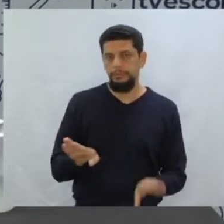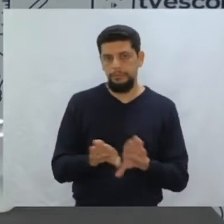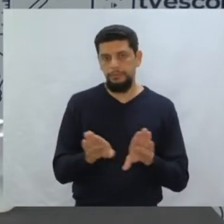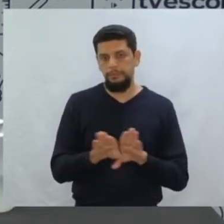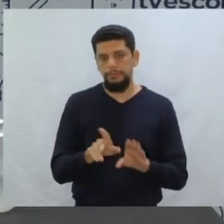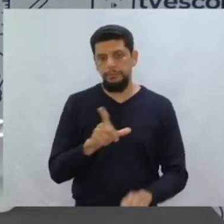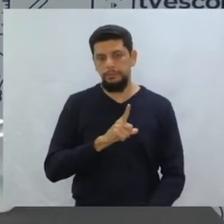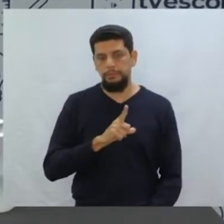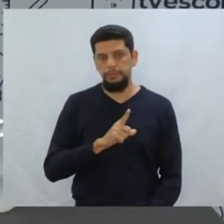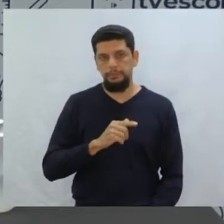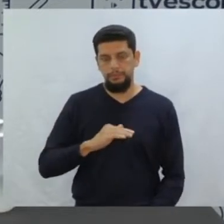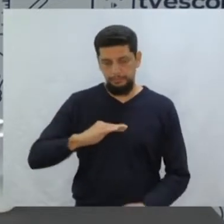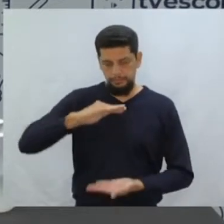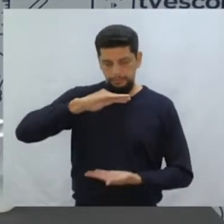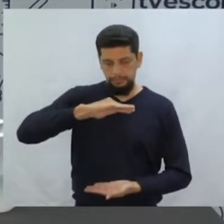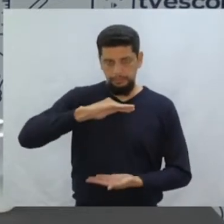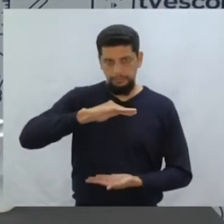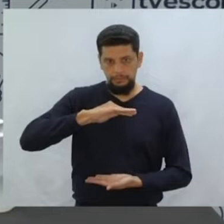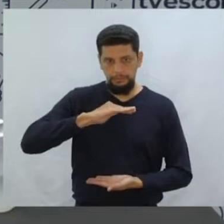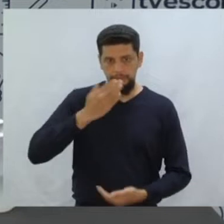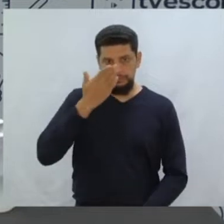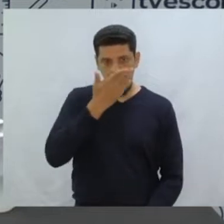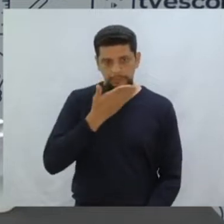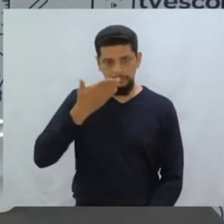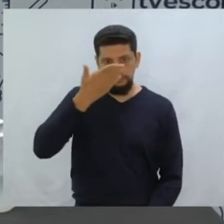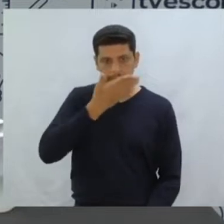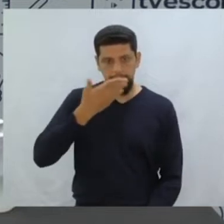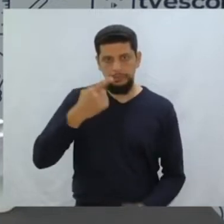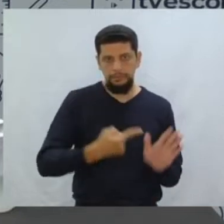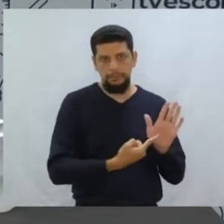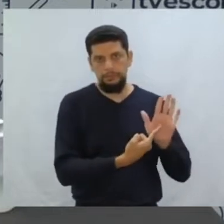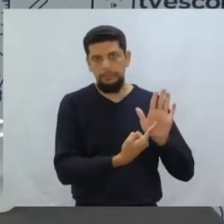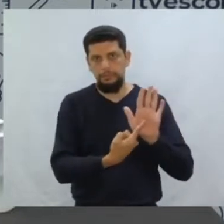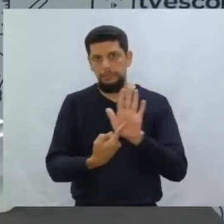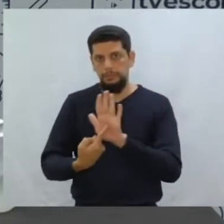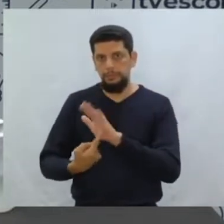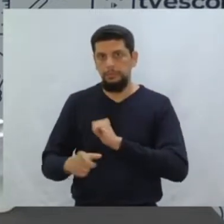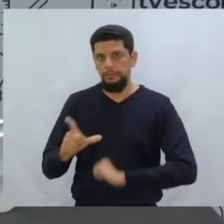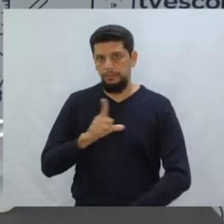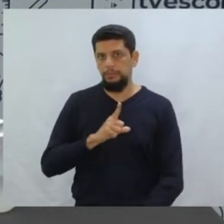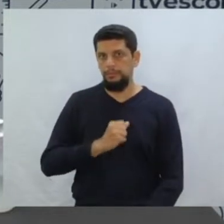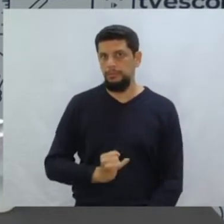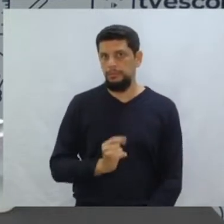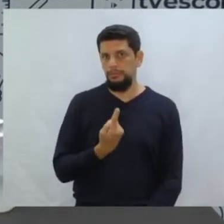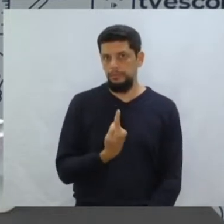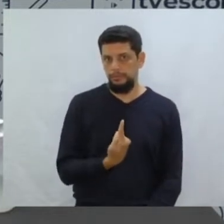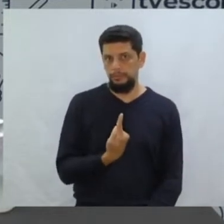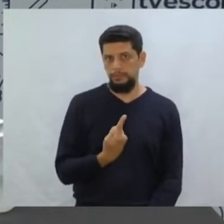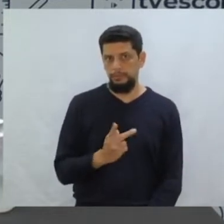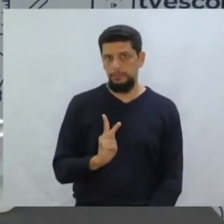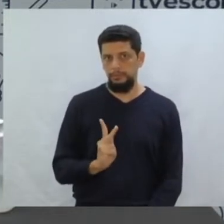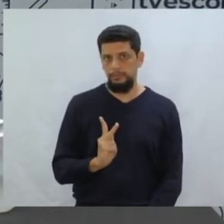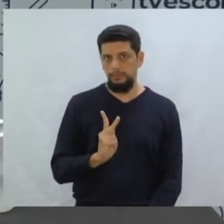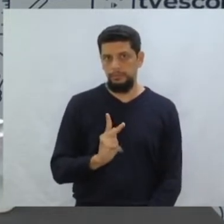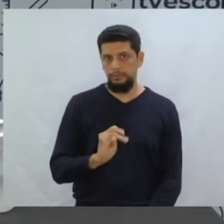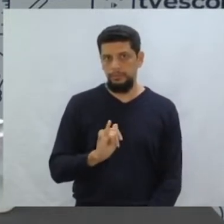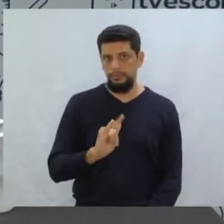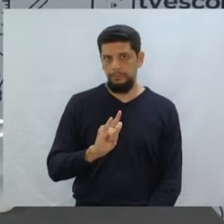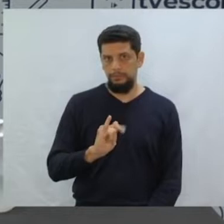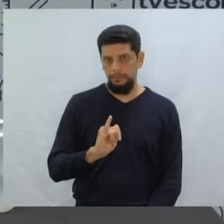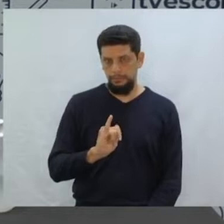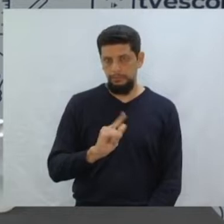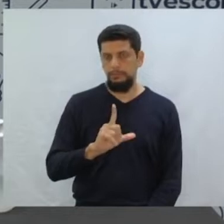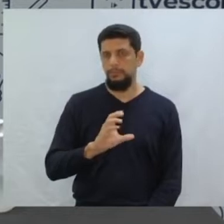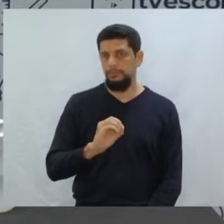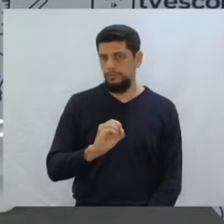só, aqui também tem uma outra embalagem que também mostra para nós que temos aqui